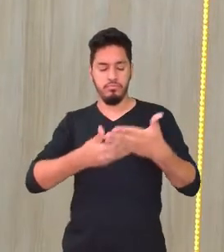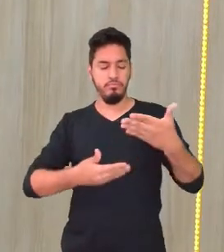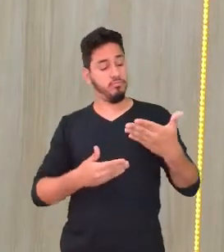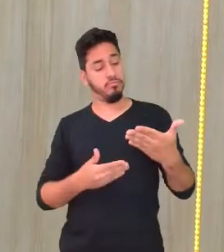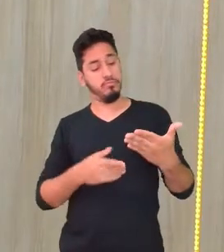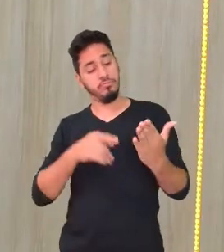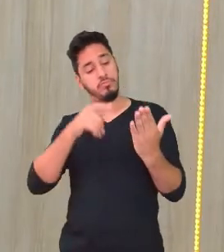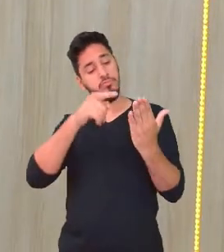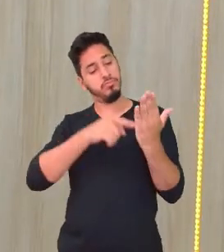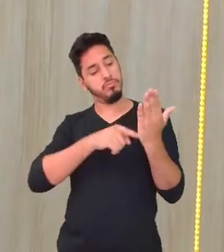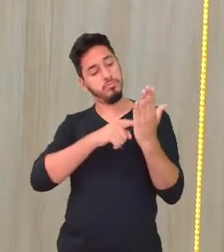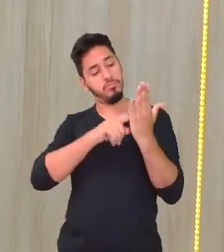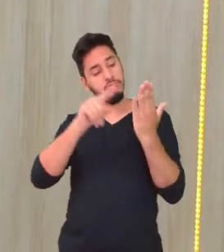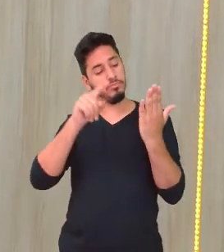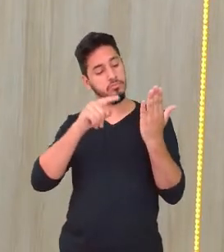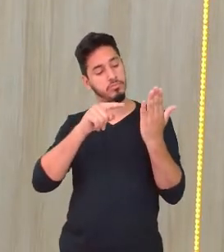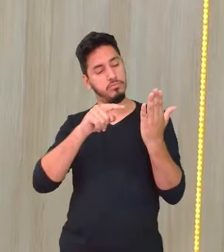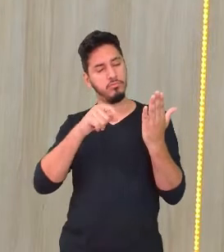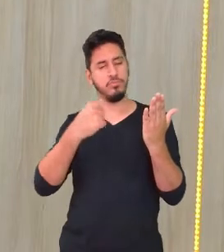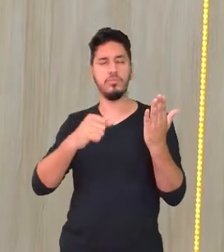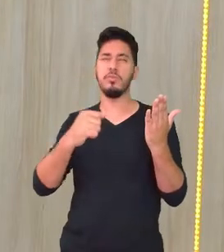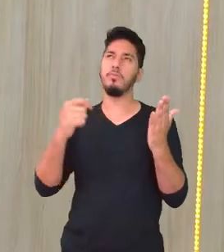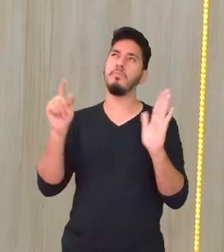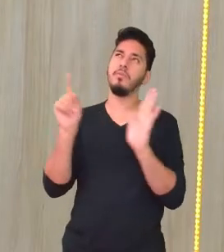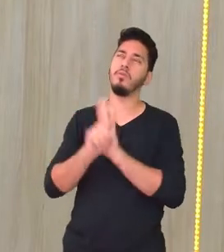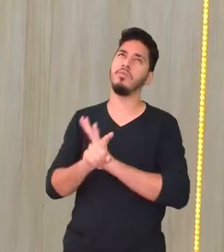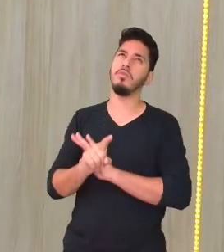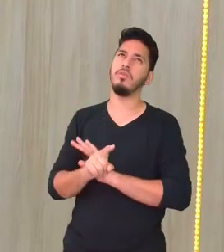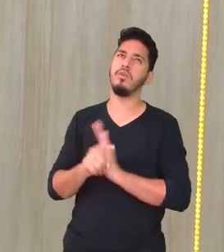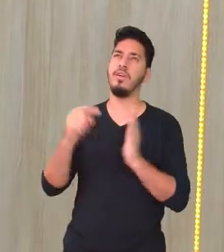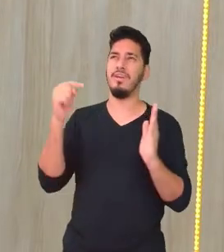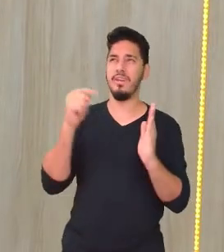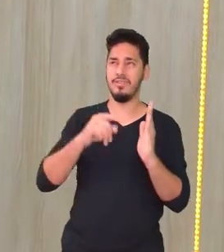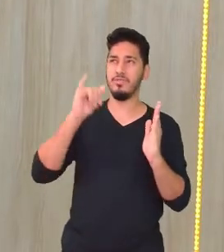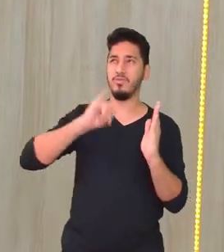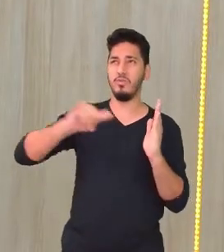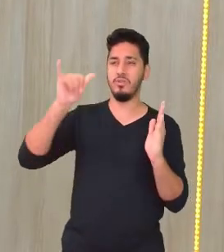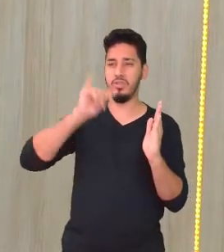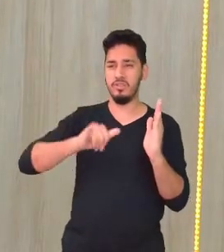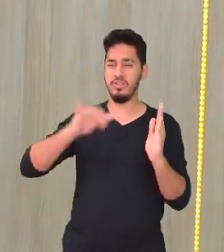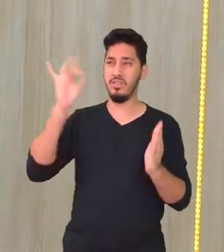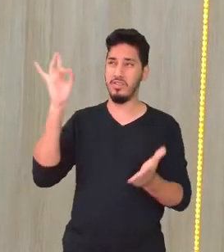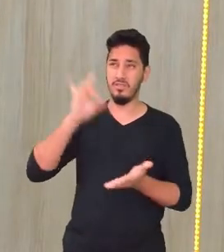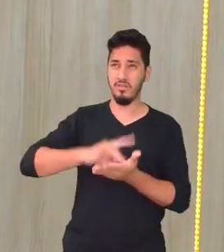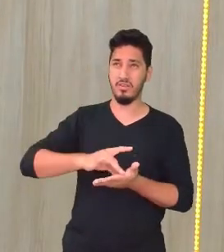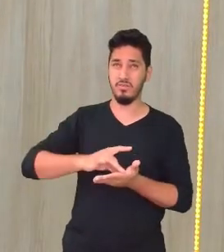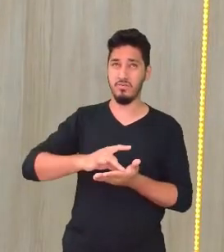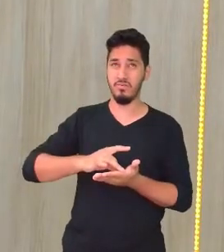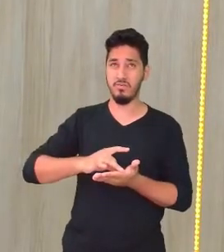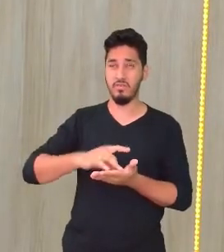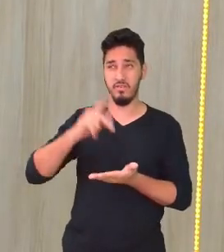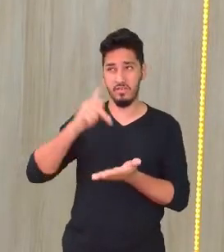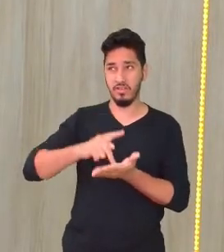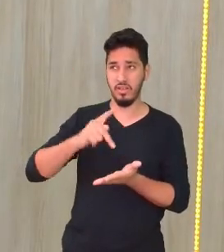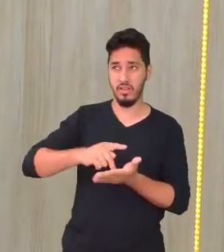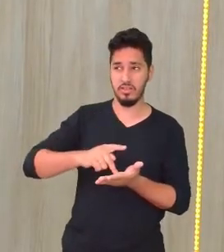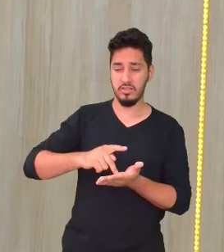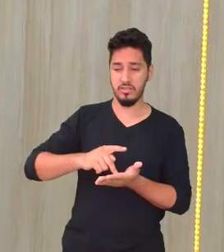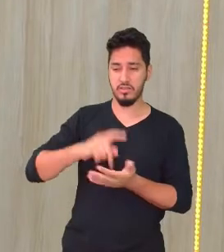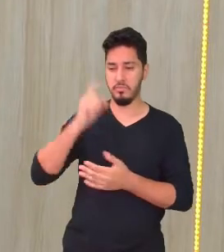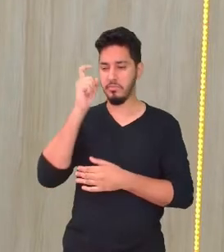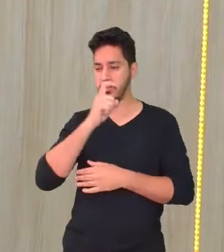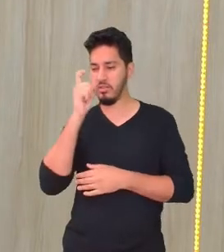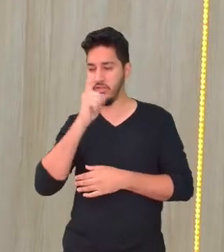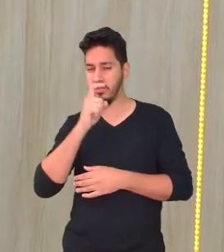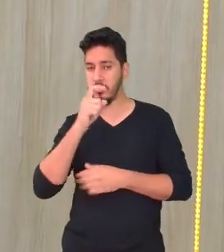a gente primeiro deve perguntar se essas notícias são de fato verdadeiras e realizar